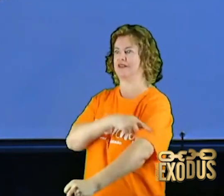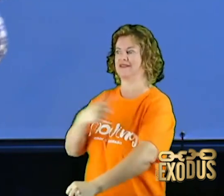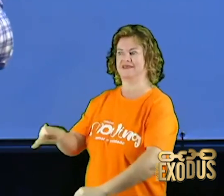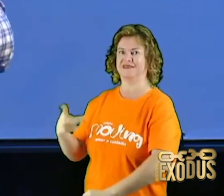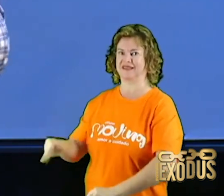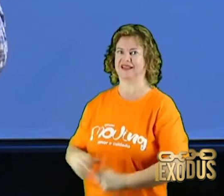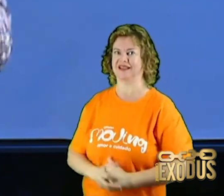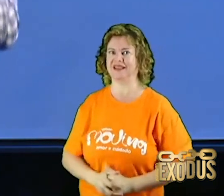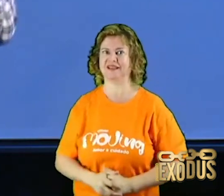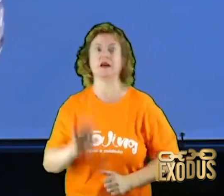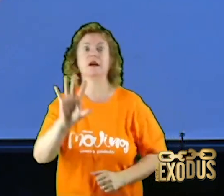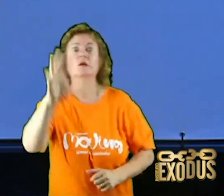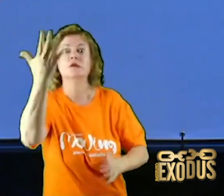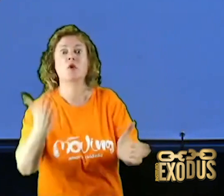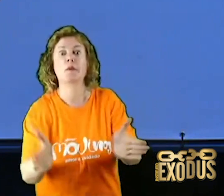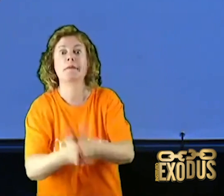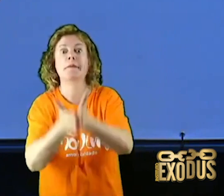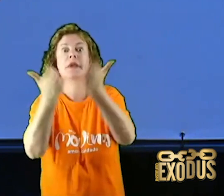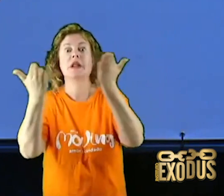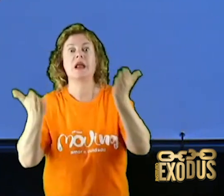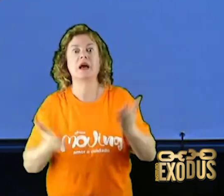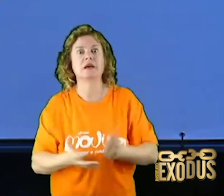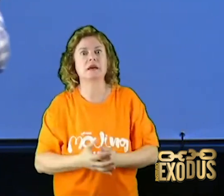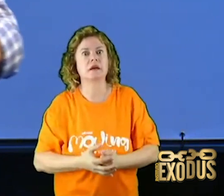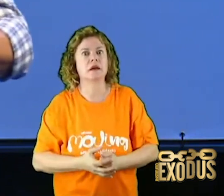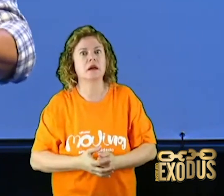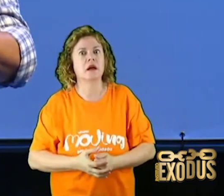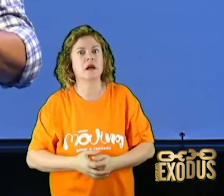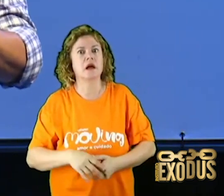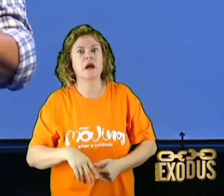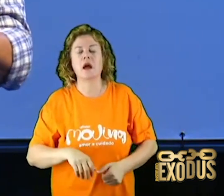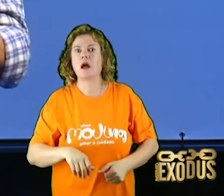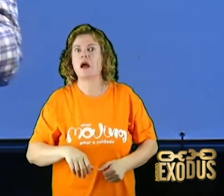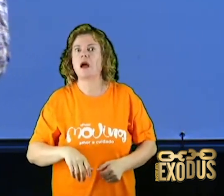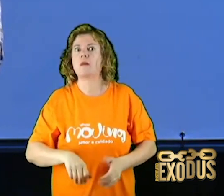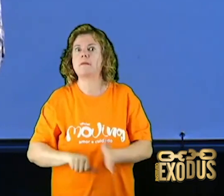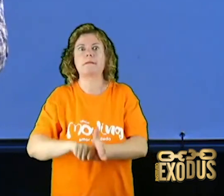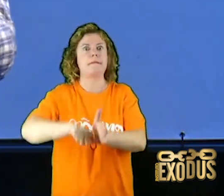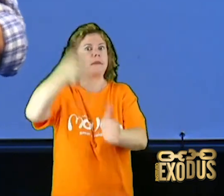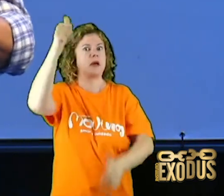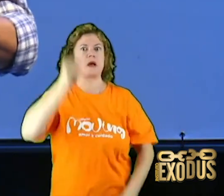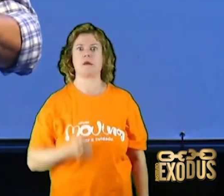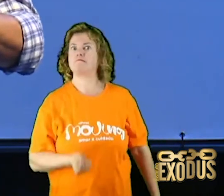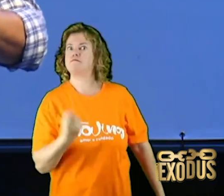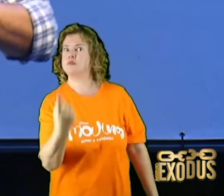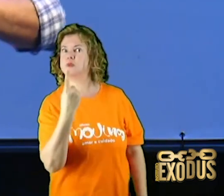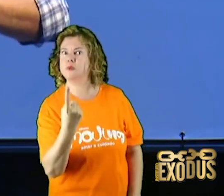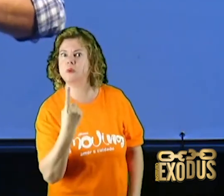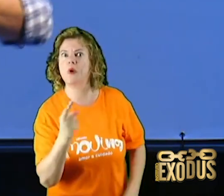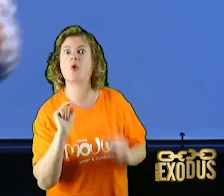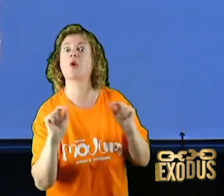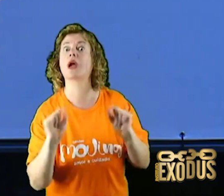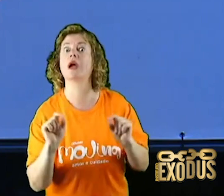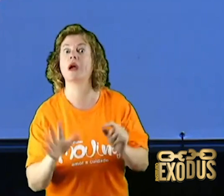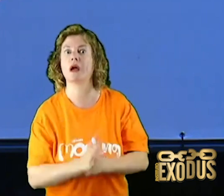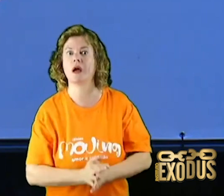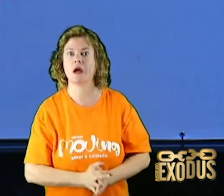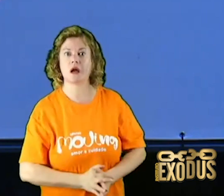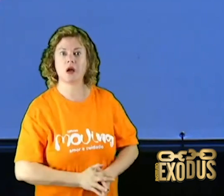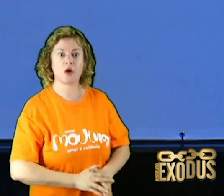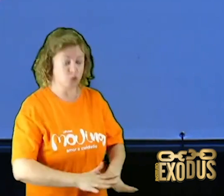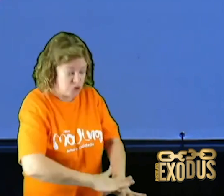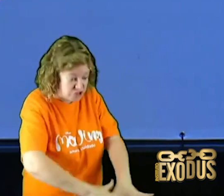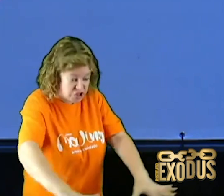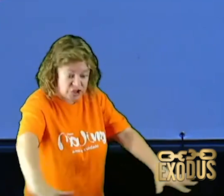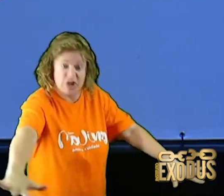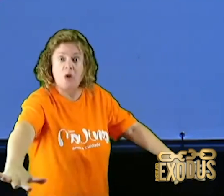um milagre? É uma anormalidade. O chão, pega Números 16, o chão se abre como uma